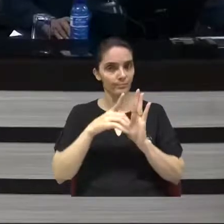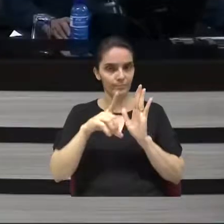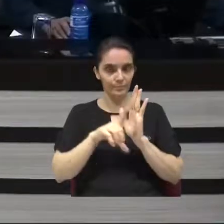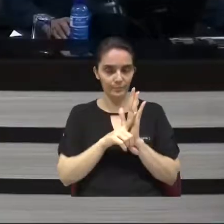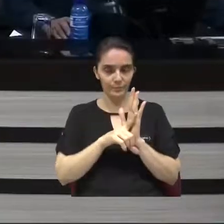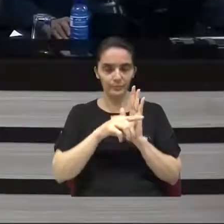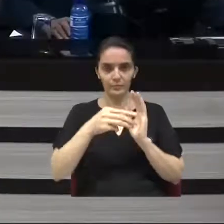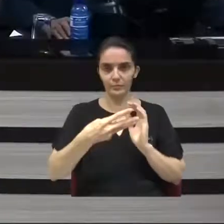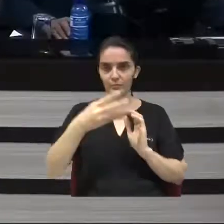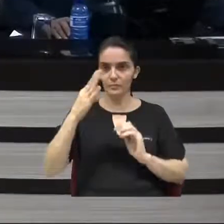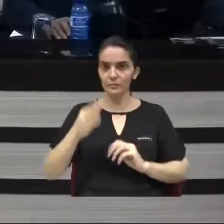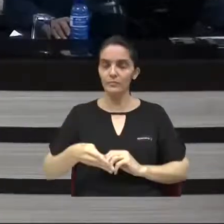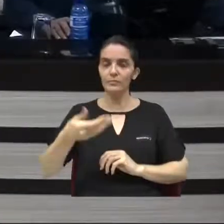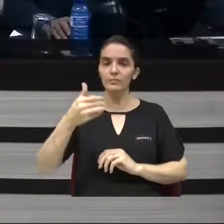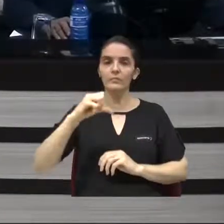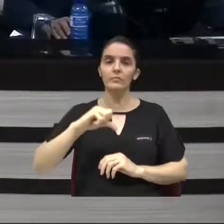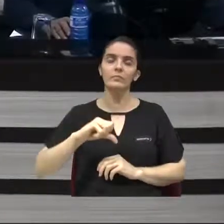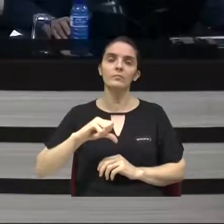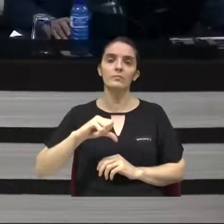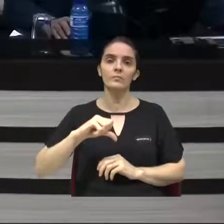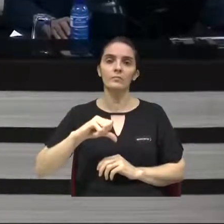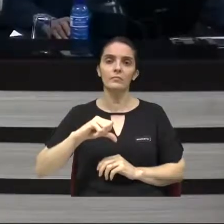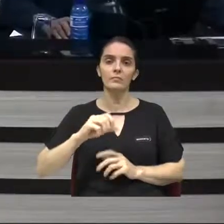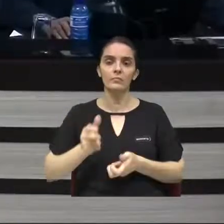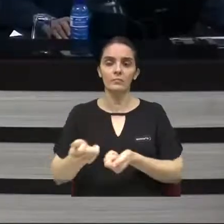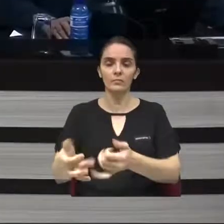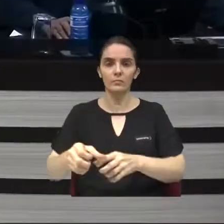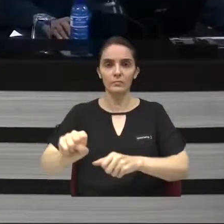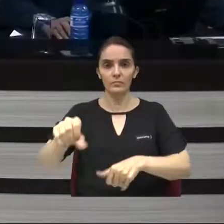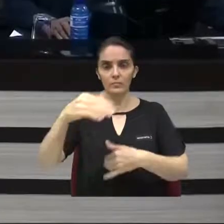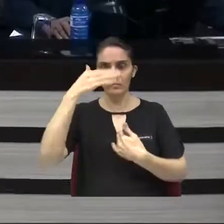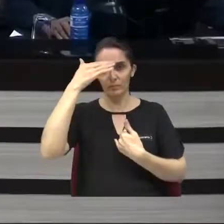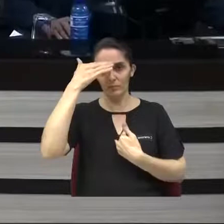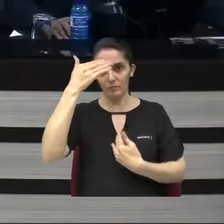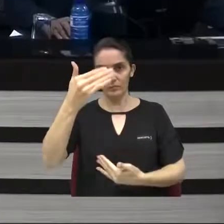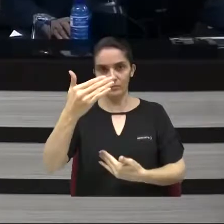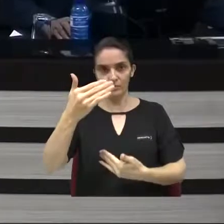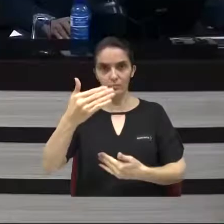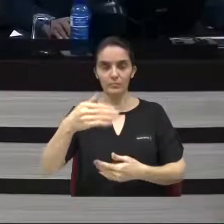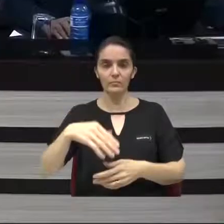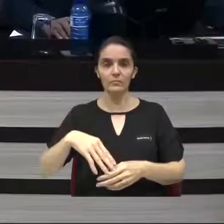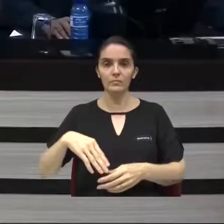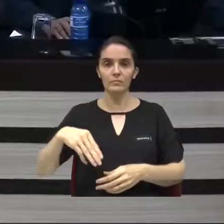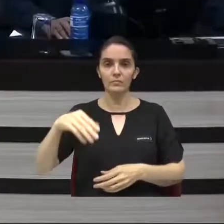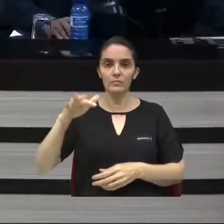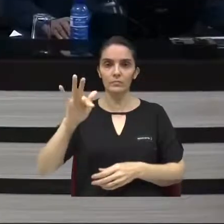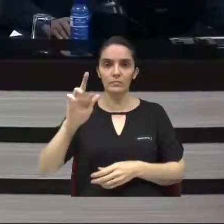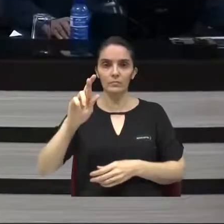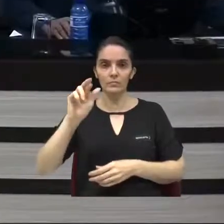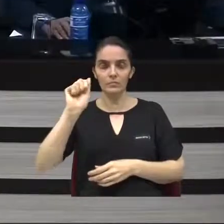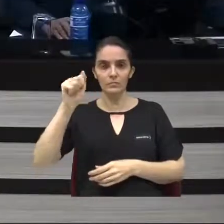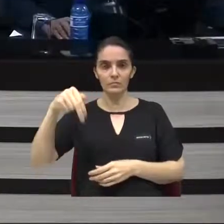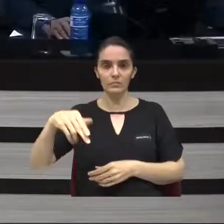número 3/2019, fica concedido o título de cidadão limeirense ao Dr. Francisco Xavier